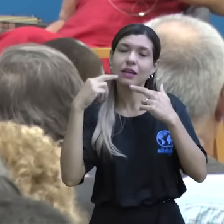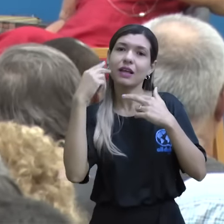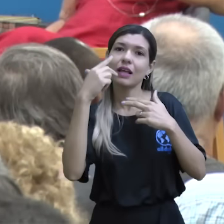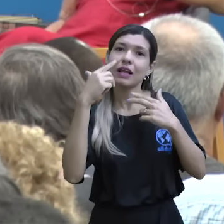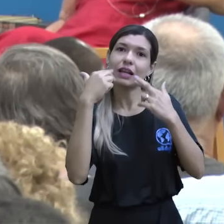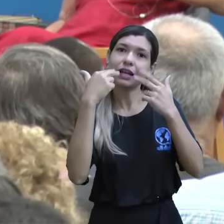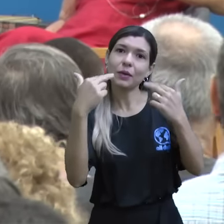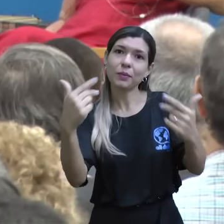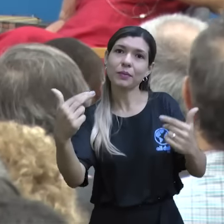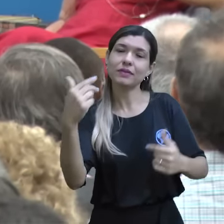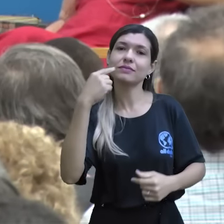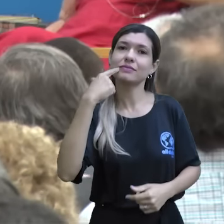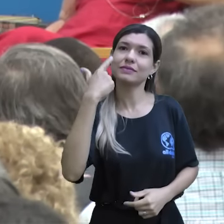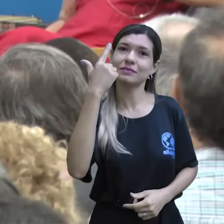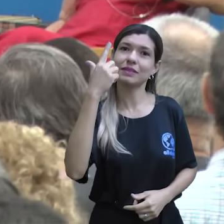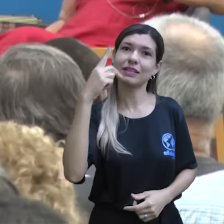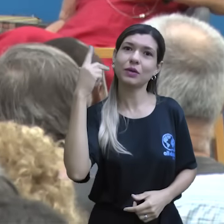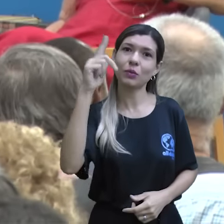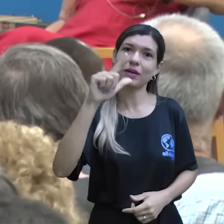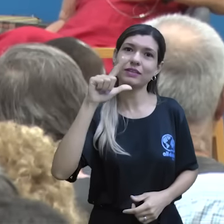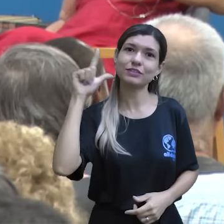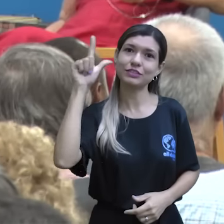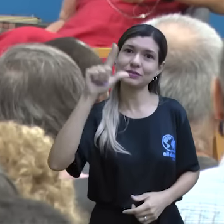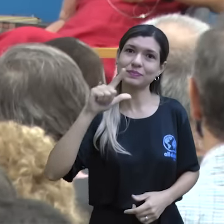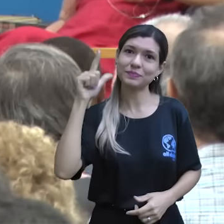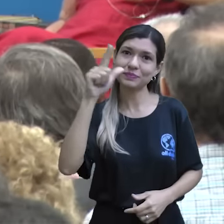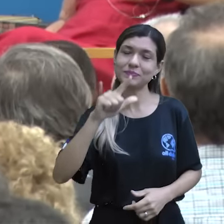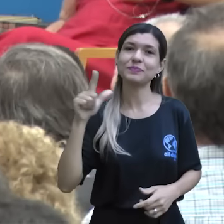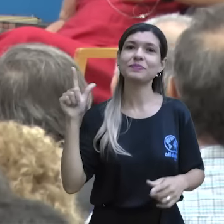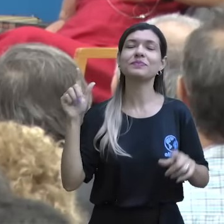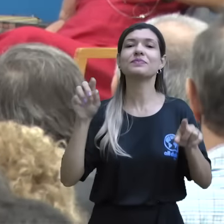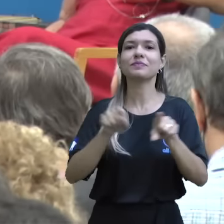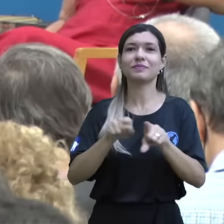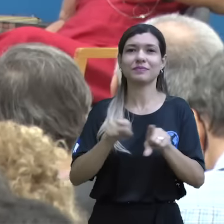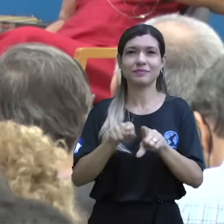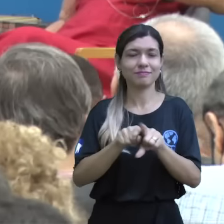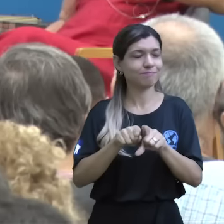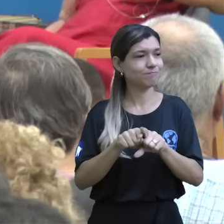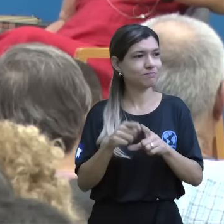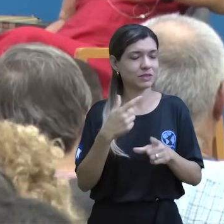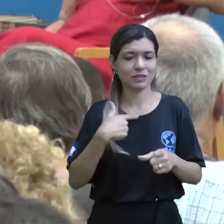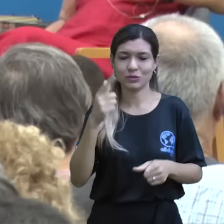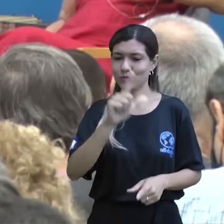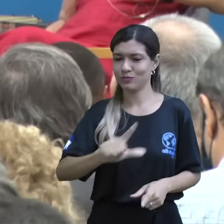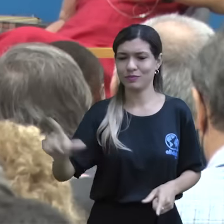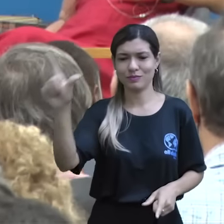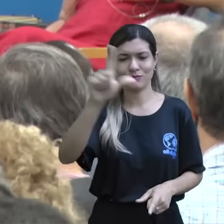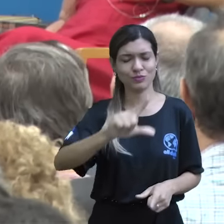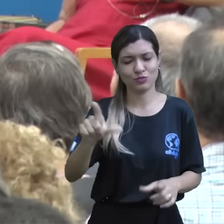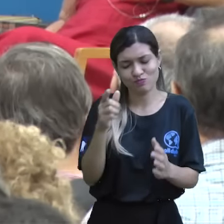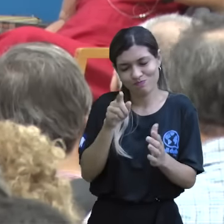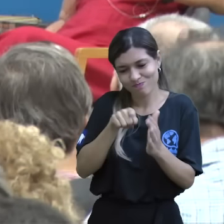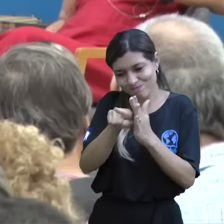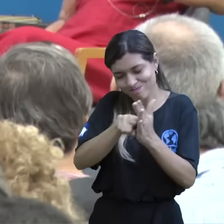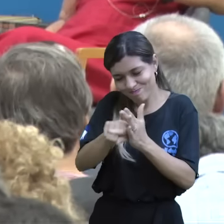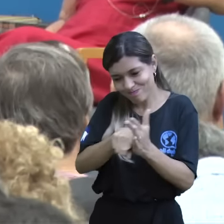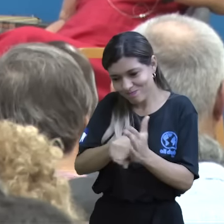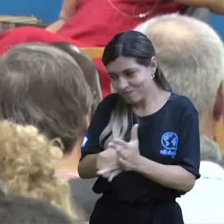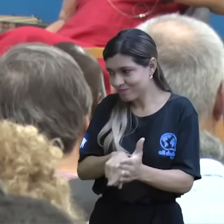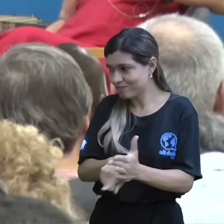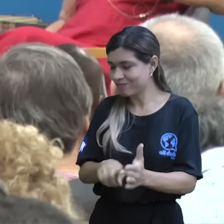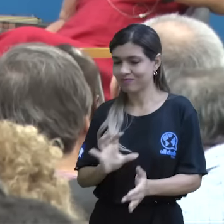literatura, o teatro, a dramaturgia. Na abertura do nosso espetáculo, o ator, né, que